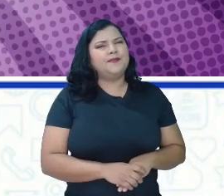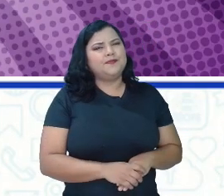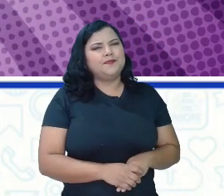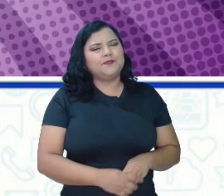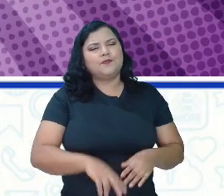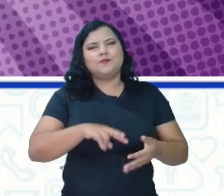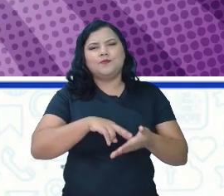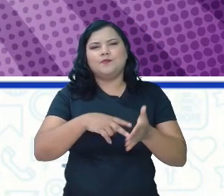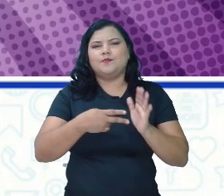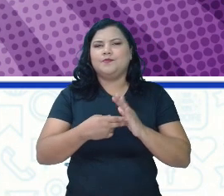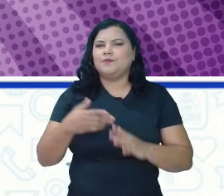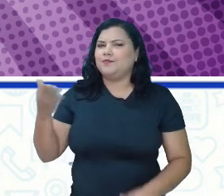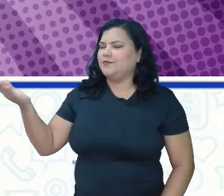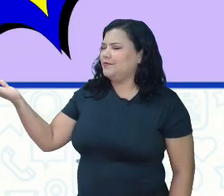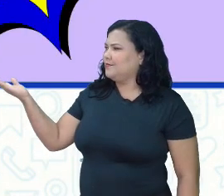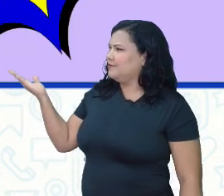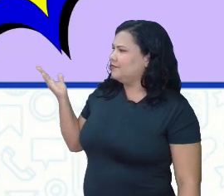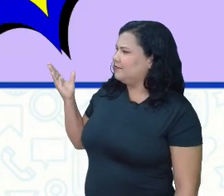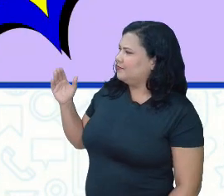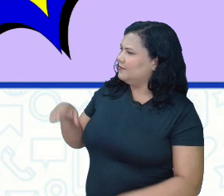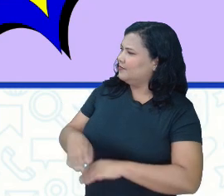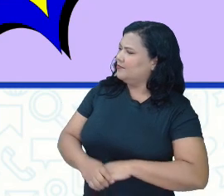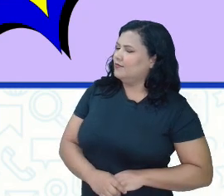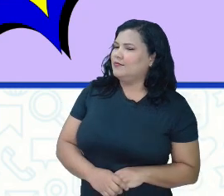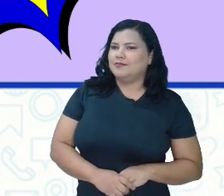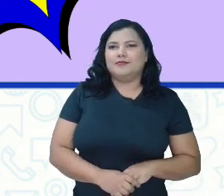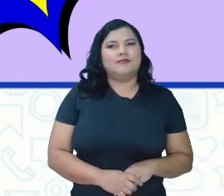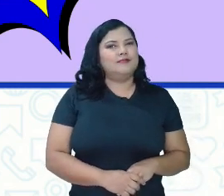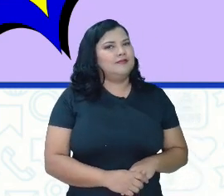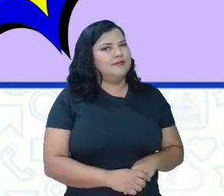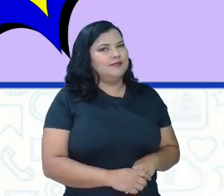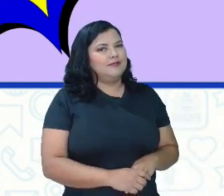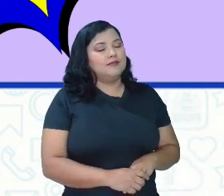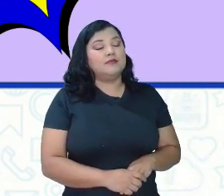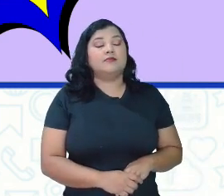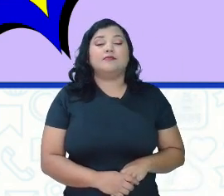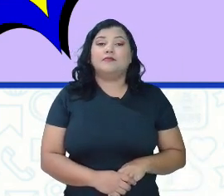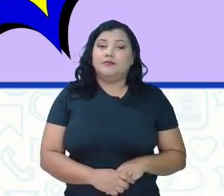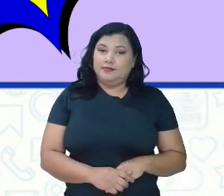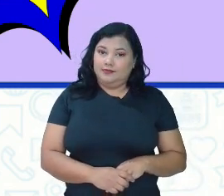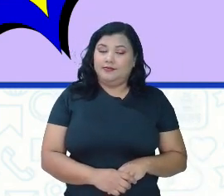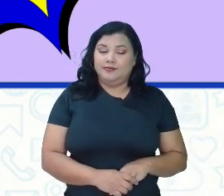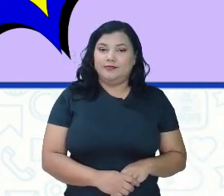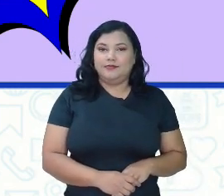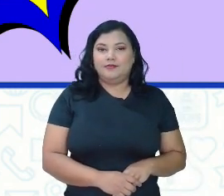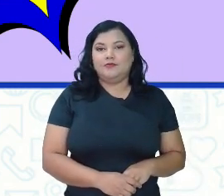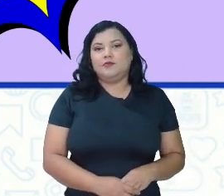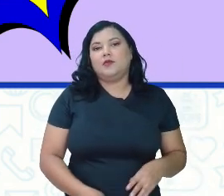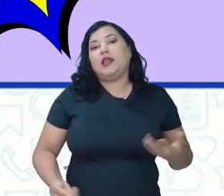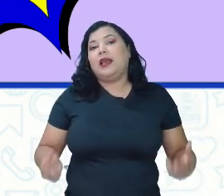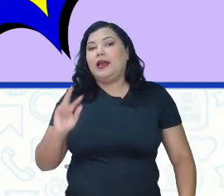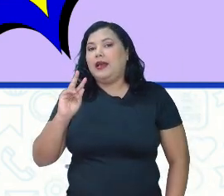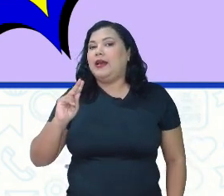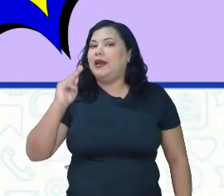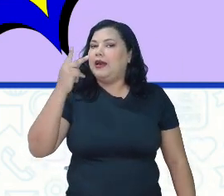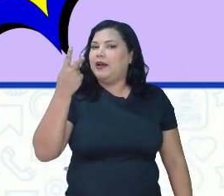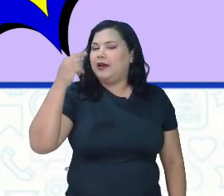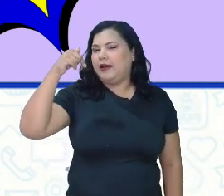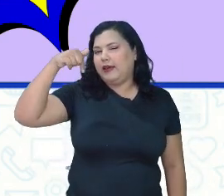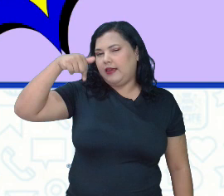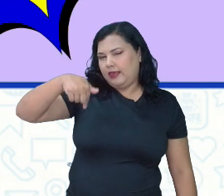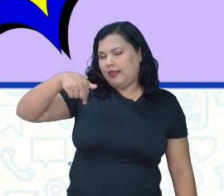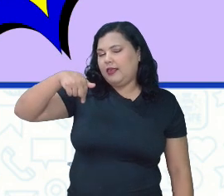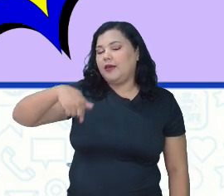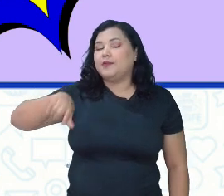quadrinhos japonesas? Vamos ver o que é? História em quadrinhos, ou HQ, como